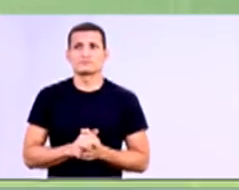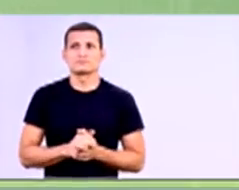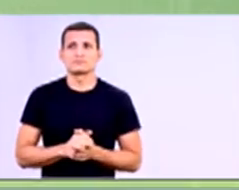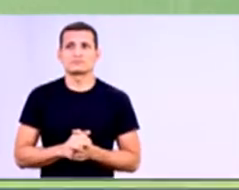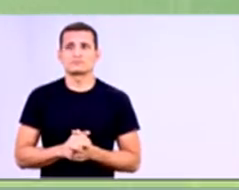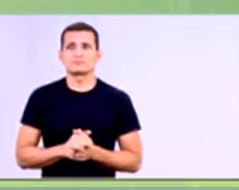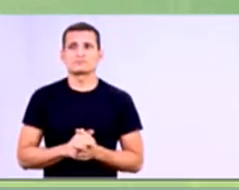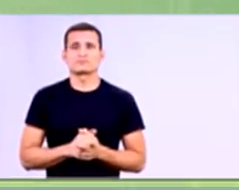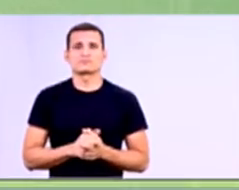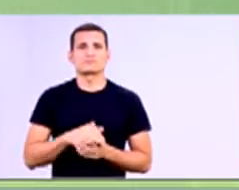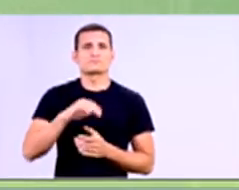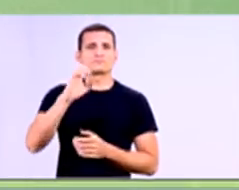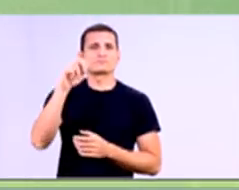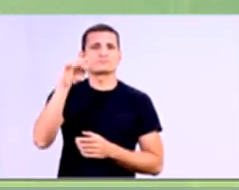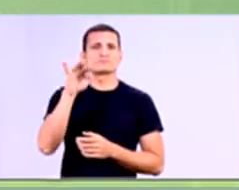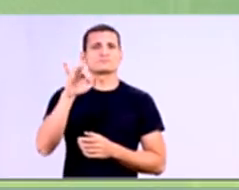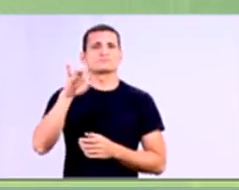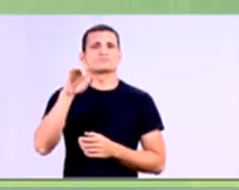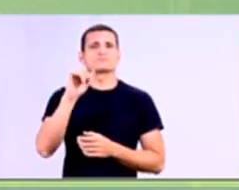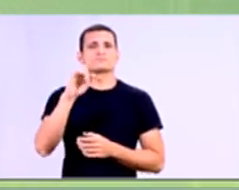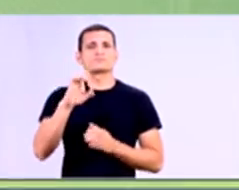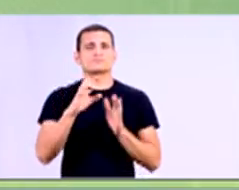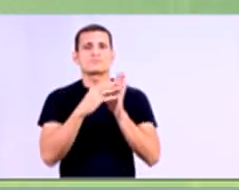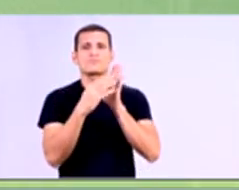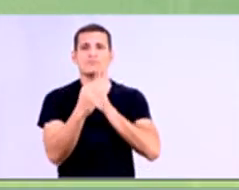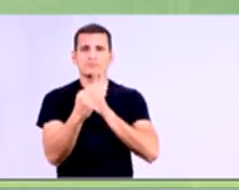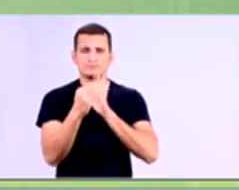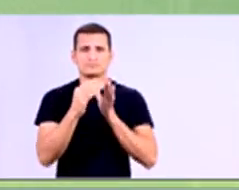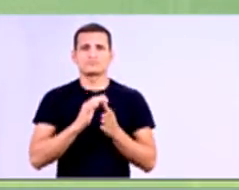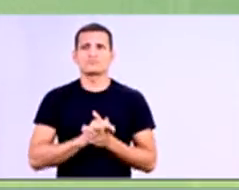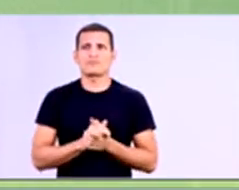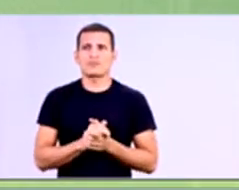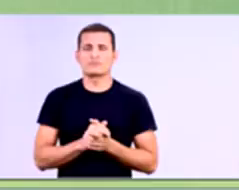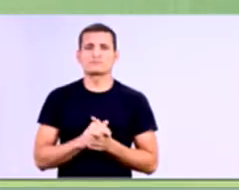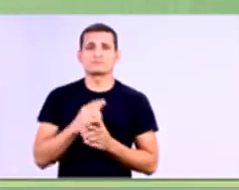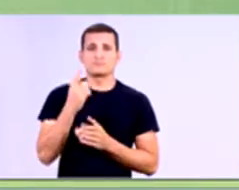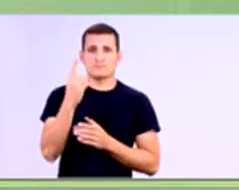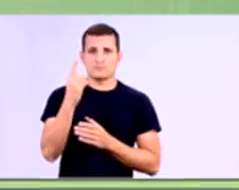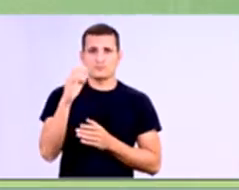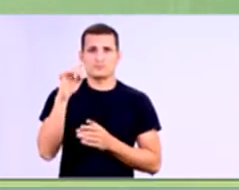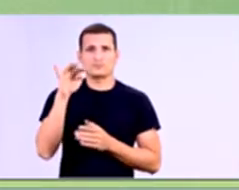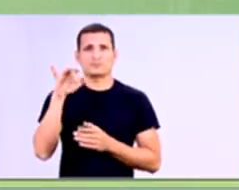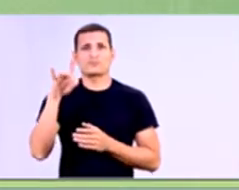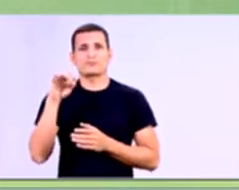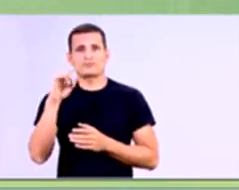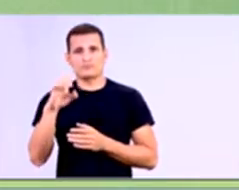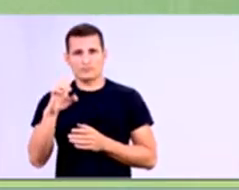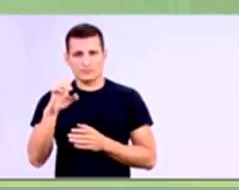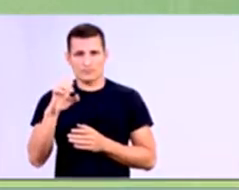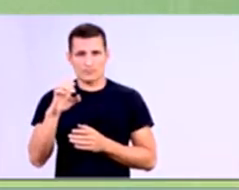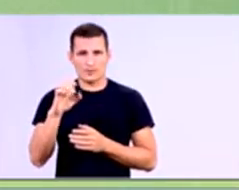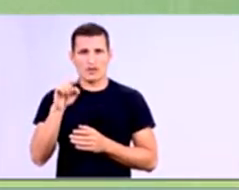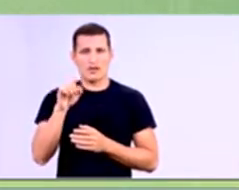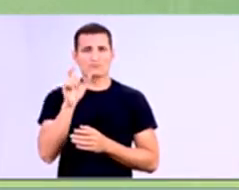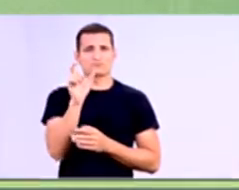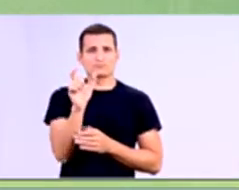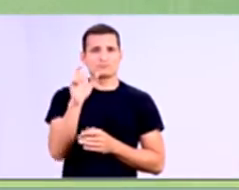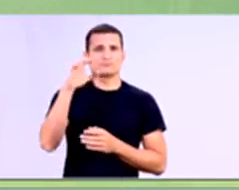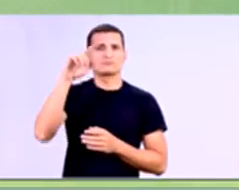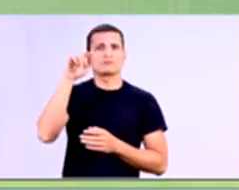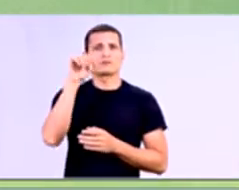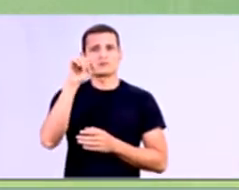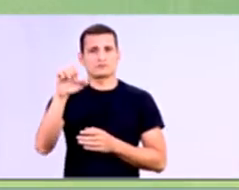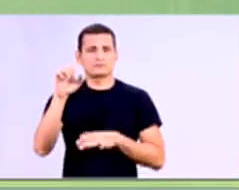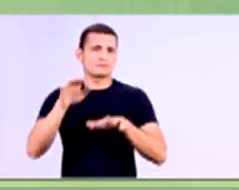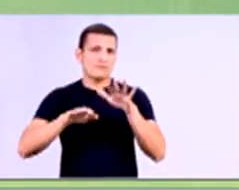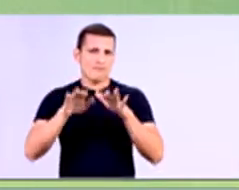sobre entidade, sobre o modelo de entidade e relacionamento. Uma entidade passa a vir ser uma classe,